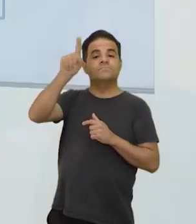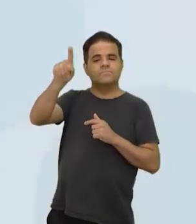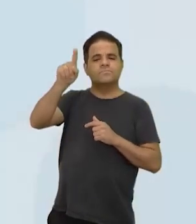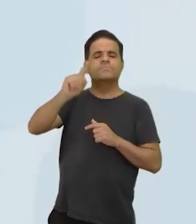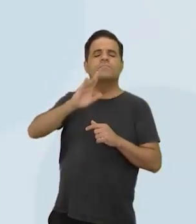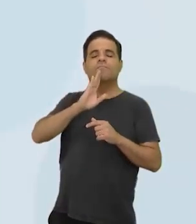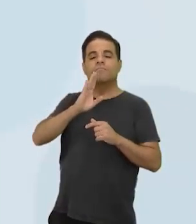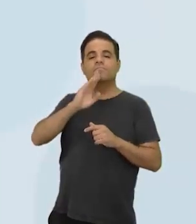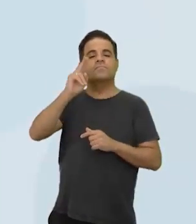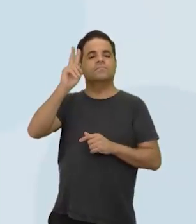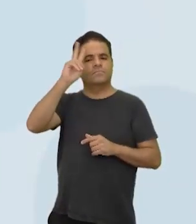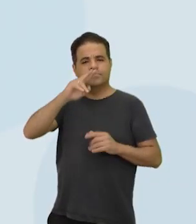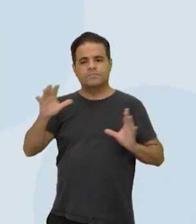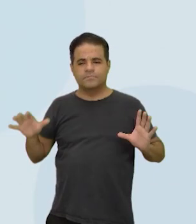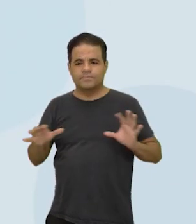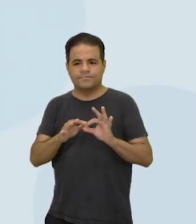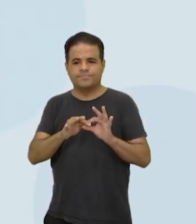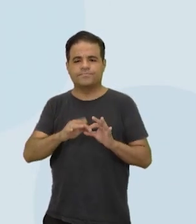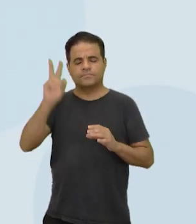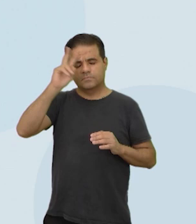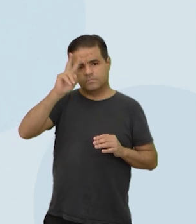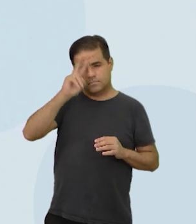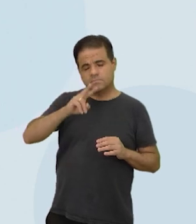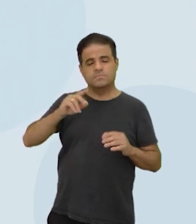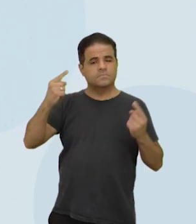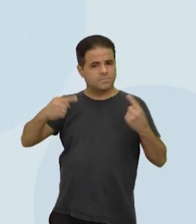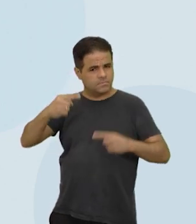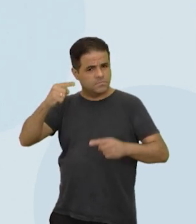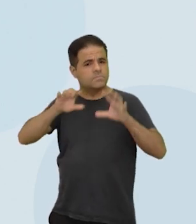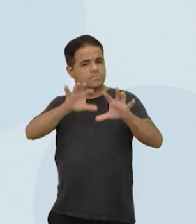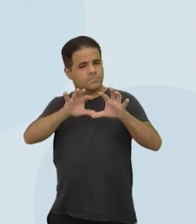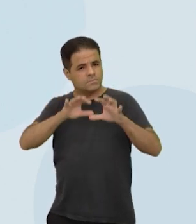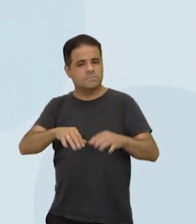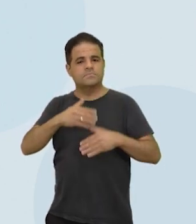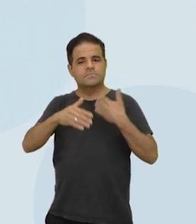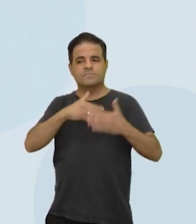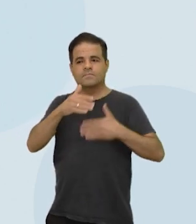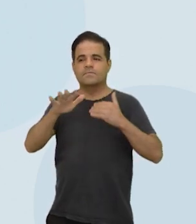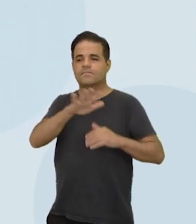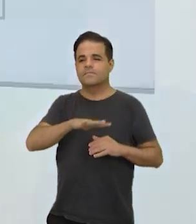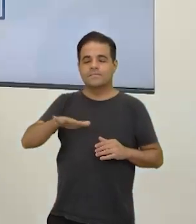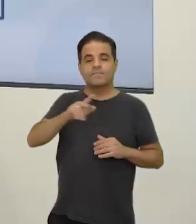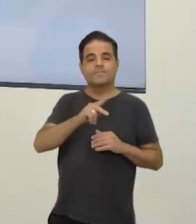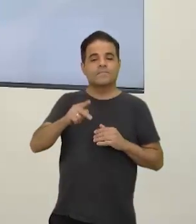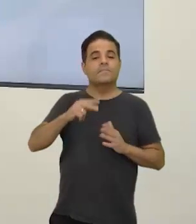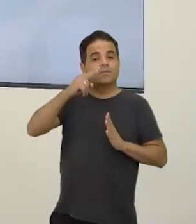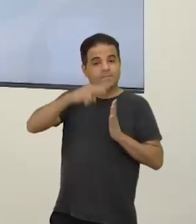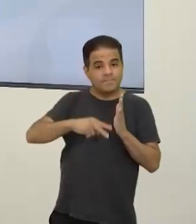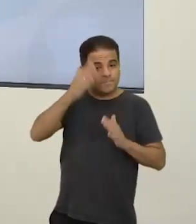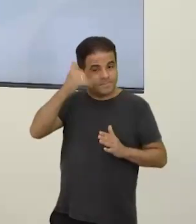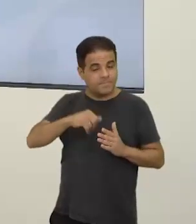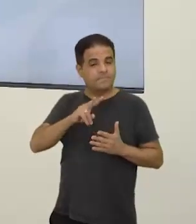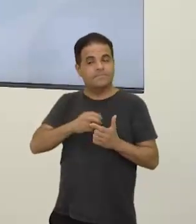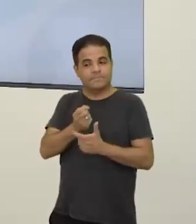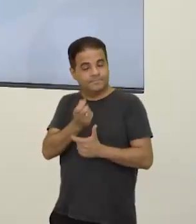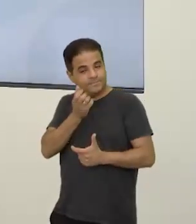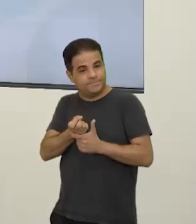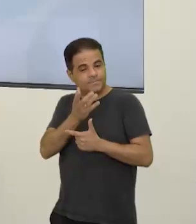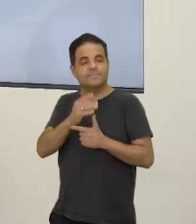contextos social e histórico, história política e suas influências na produção literária do século XIX, você sabe ler, você é